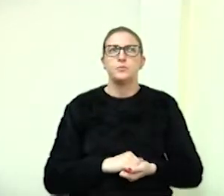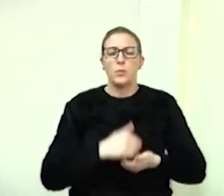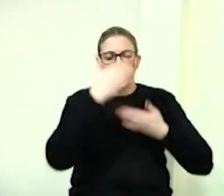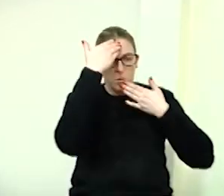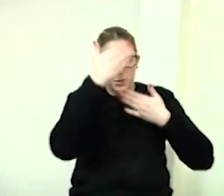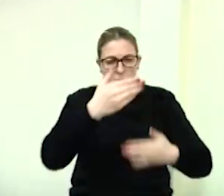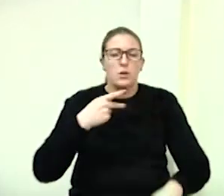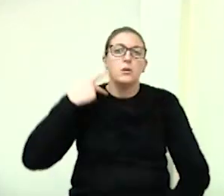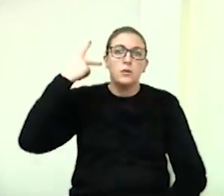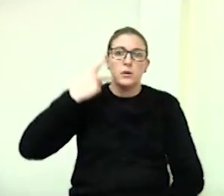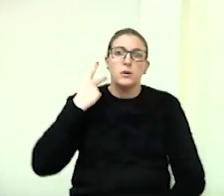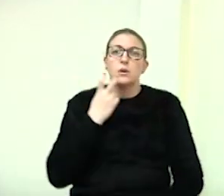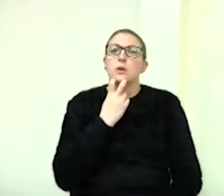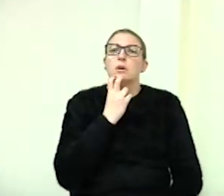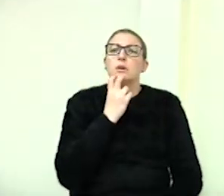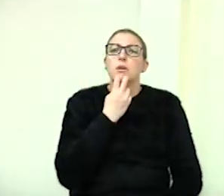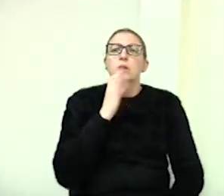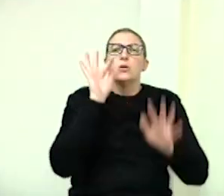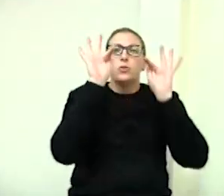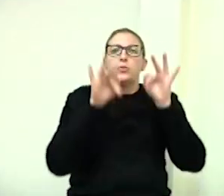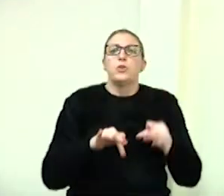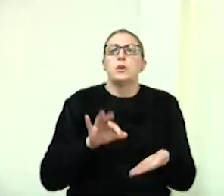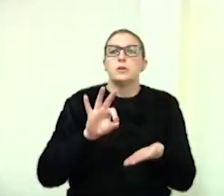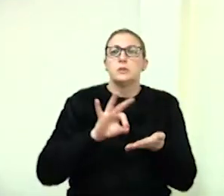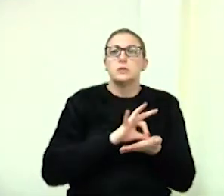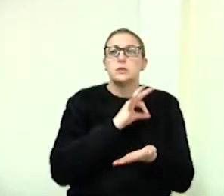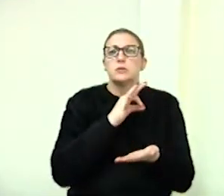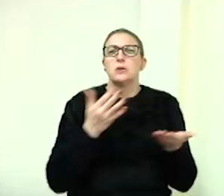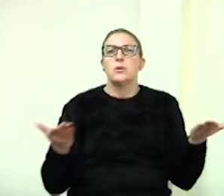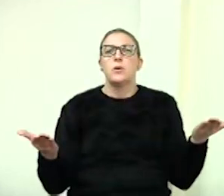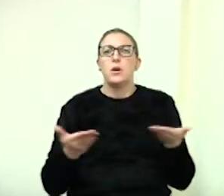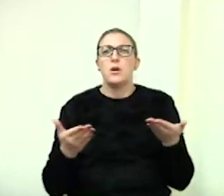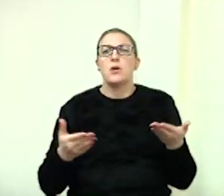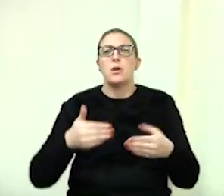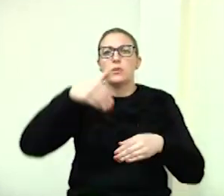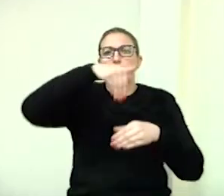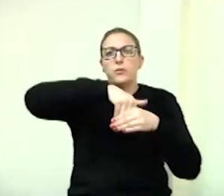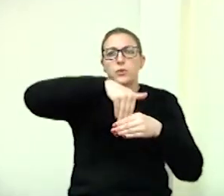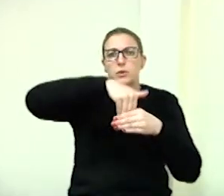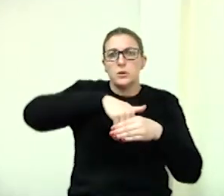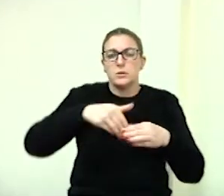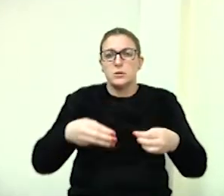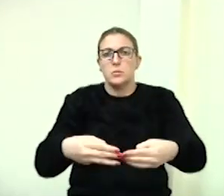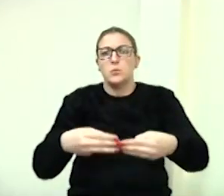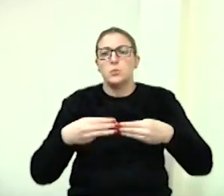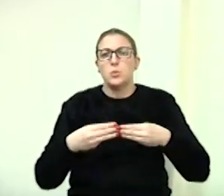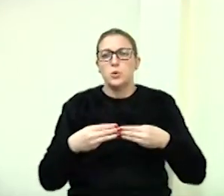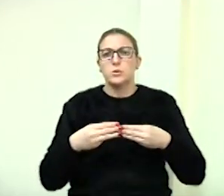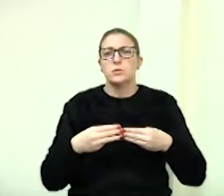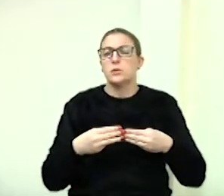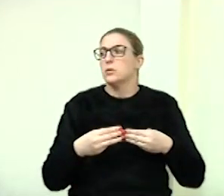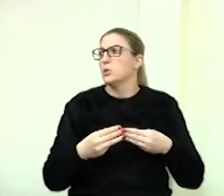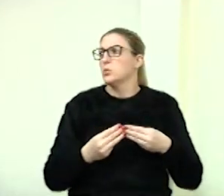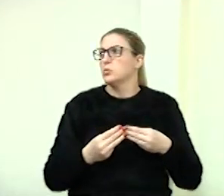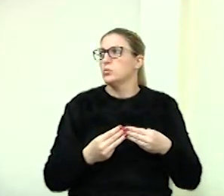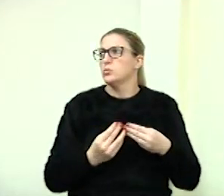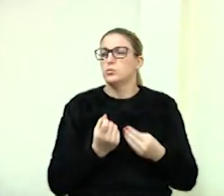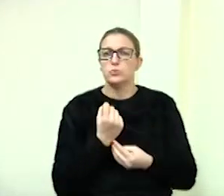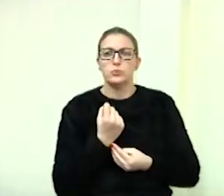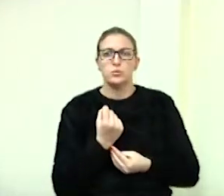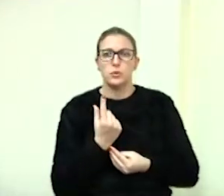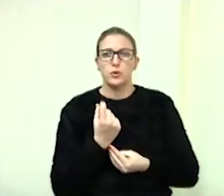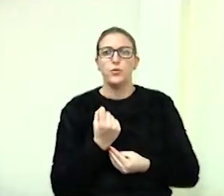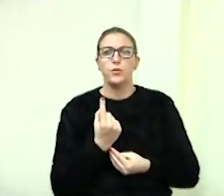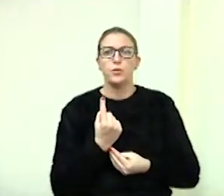Obrigado, vereador Renan. Encerrando as inscrições, então passamos à votação das moções individuais. Pode ser ou em bloco?